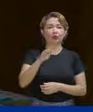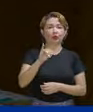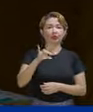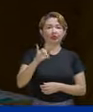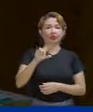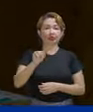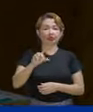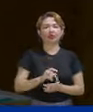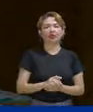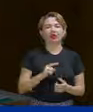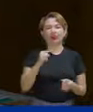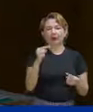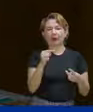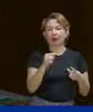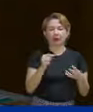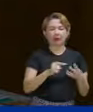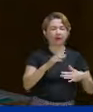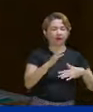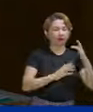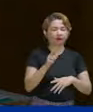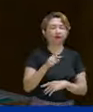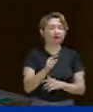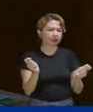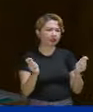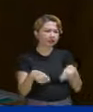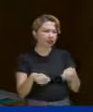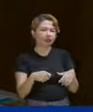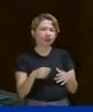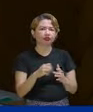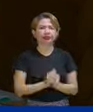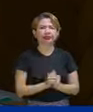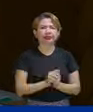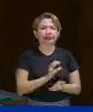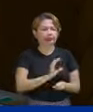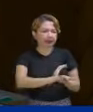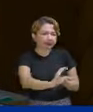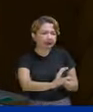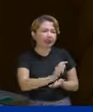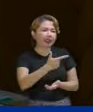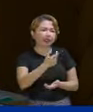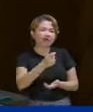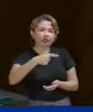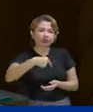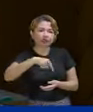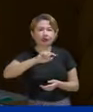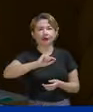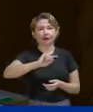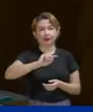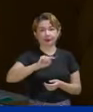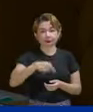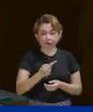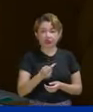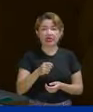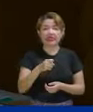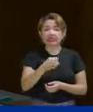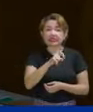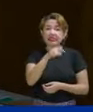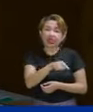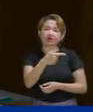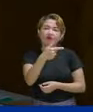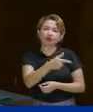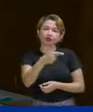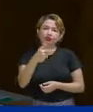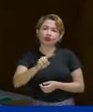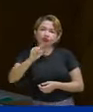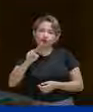ou para o publicitário, ou para o contador, você pode receber até 20 mil, se ele recebeu 22 mil, ele estaria